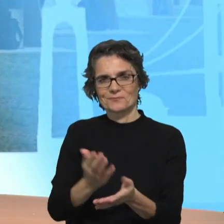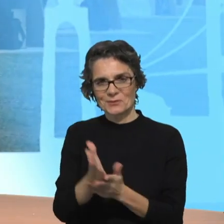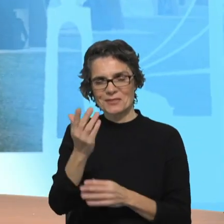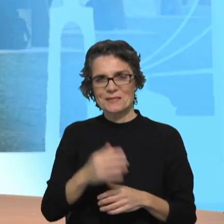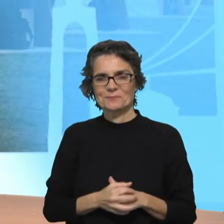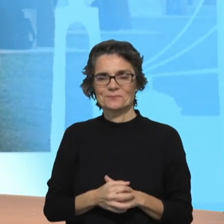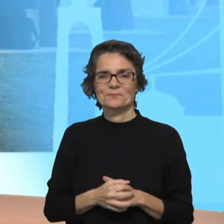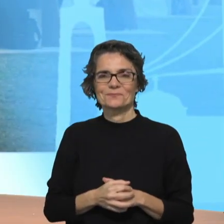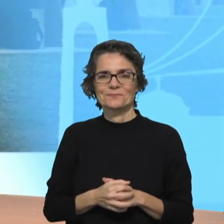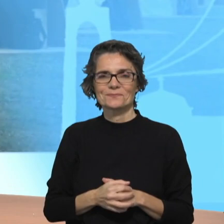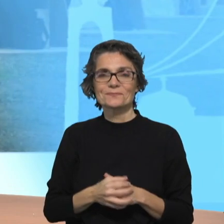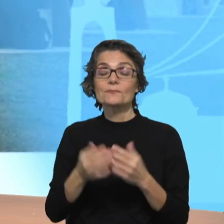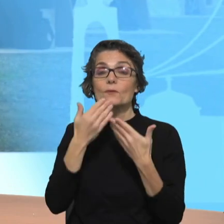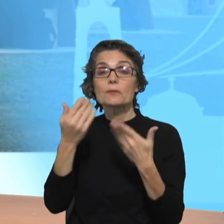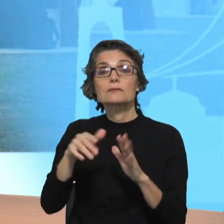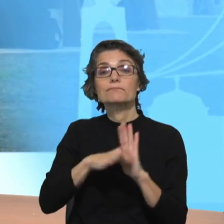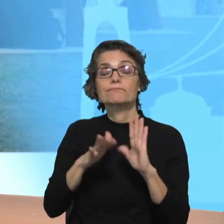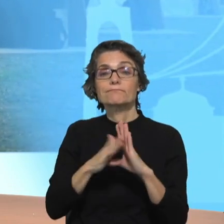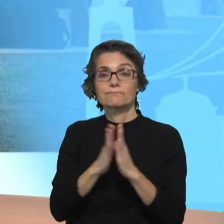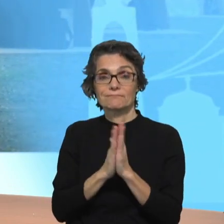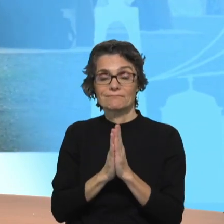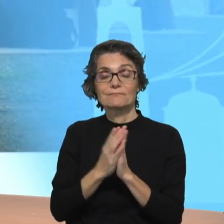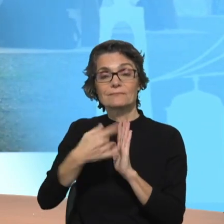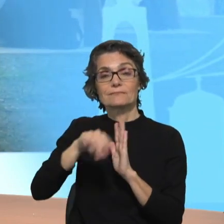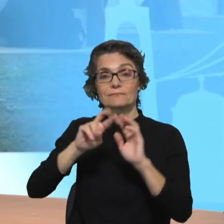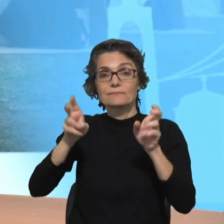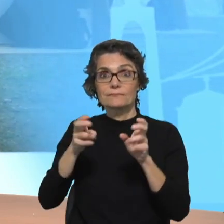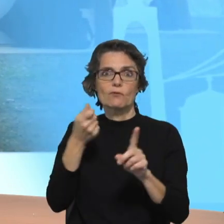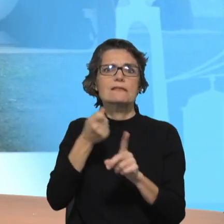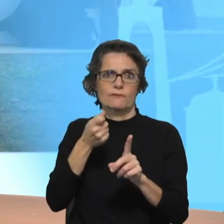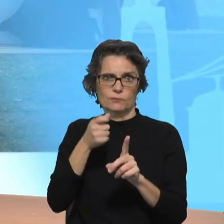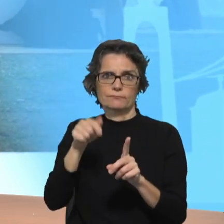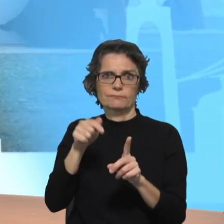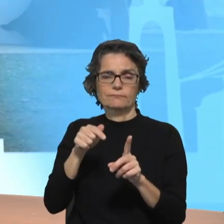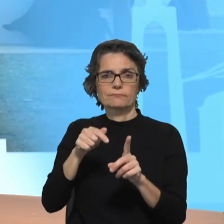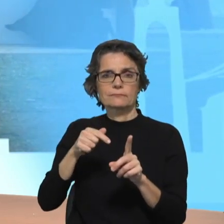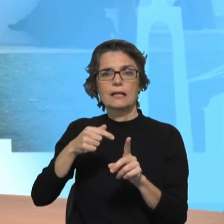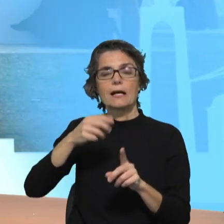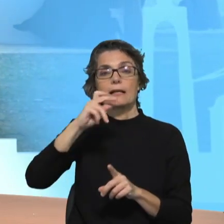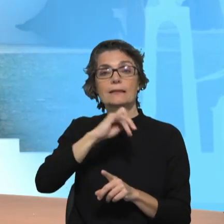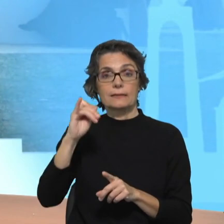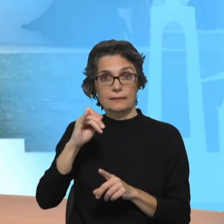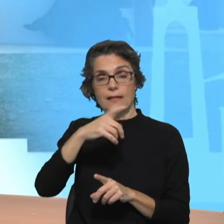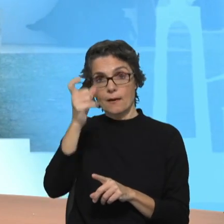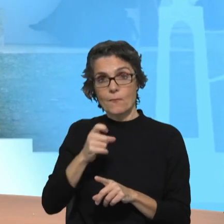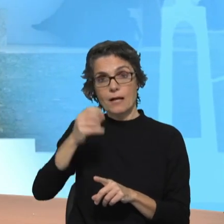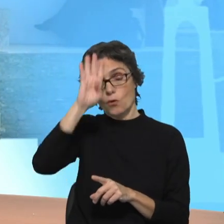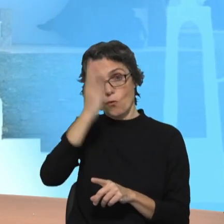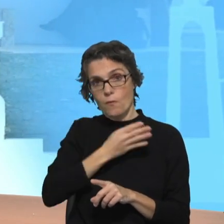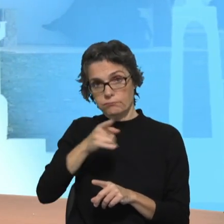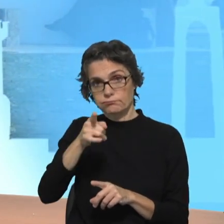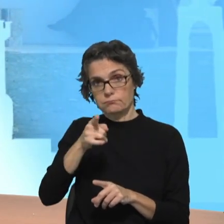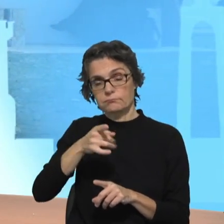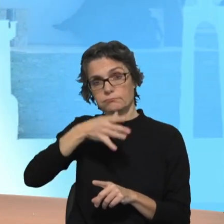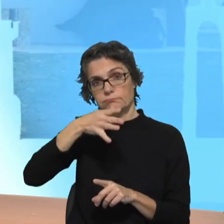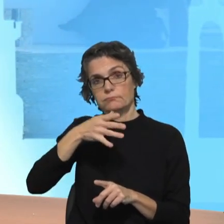no programa Eclésia, onde, de facto, quisemos olhar os desafios que decorrem deste tema inteligência artificial e a paz que o Papa apresenta